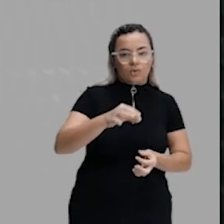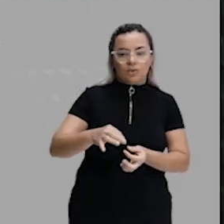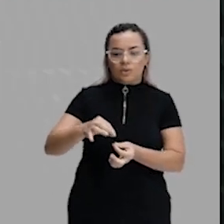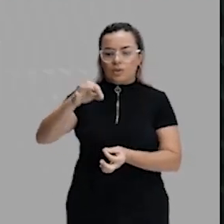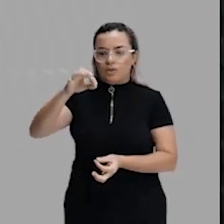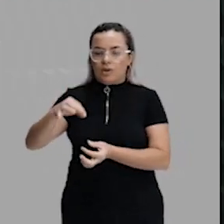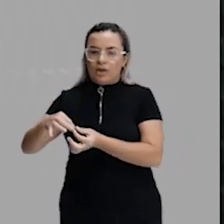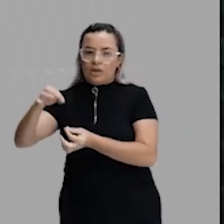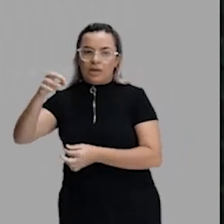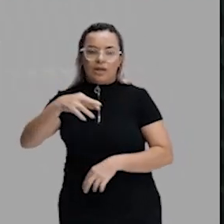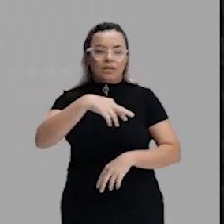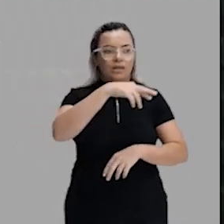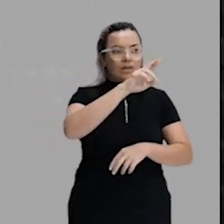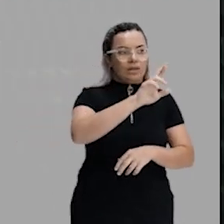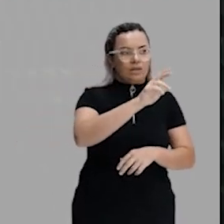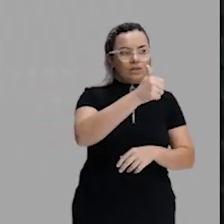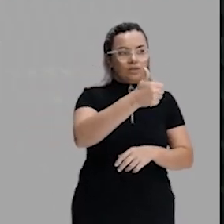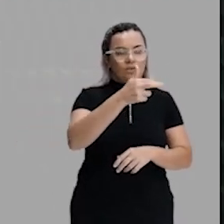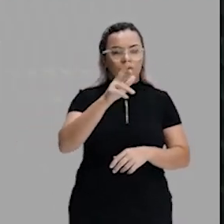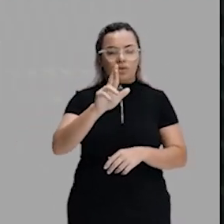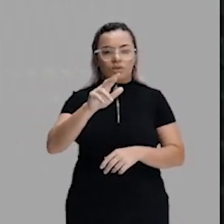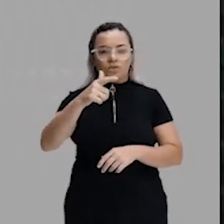Ok? Então é o seguinte, ó,